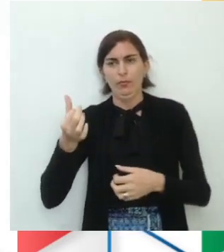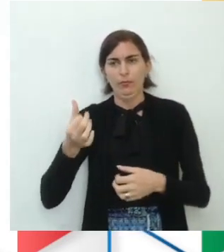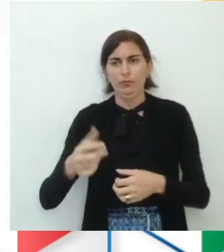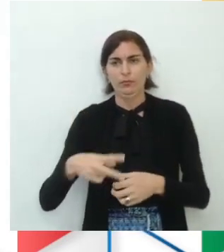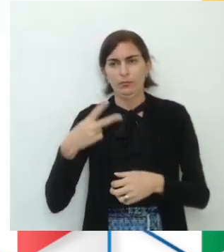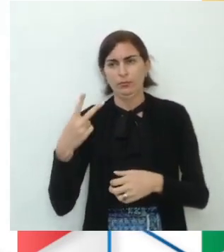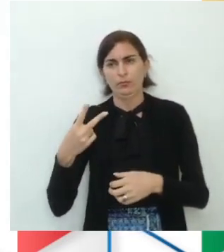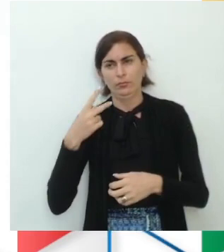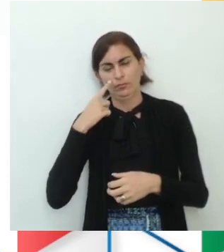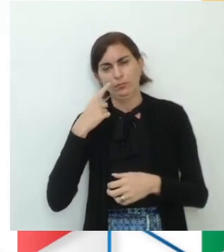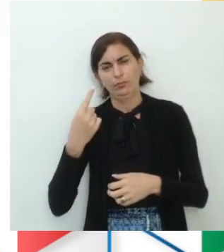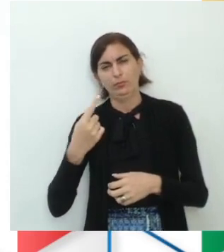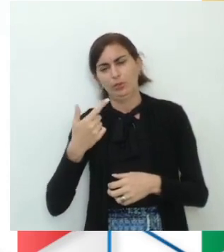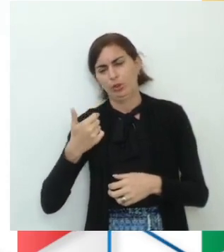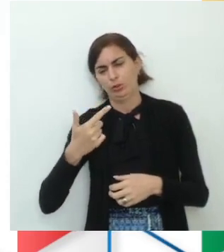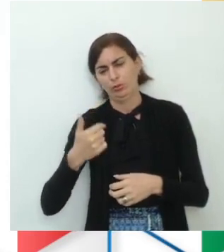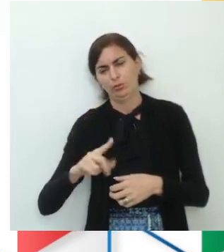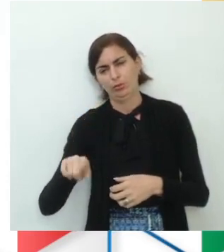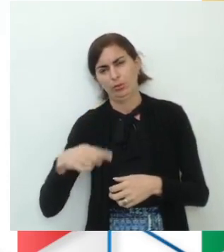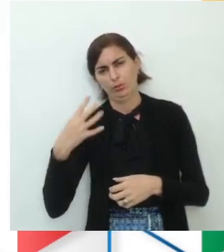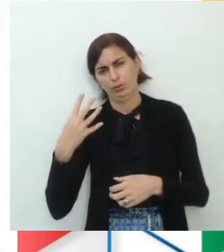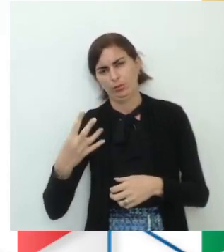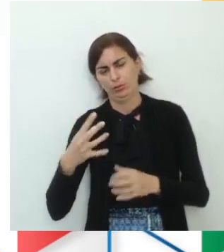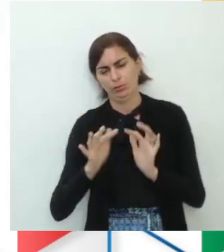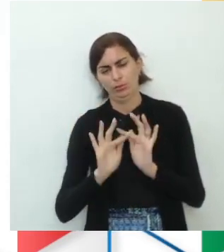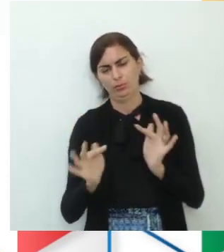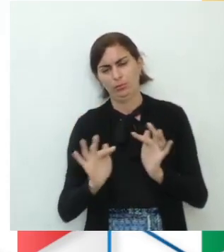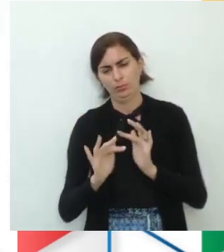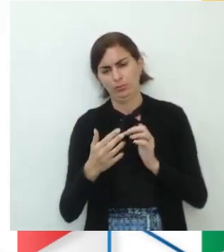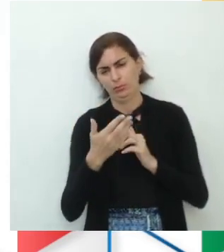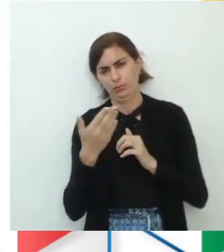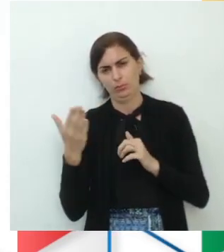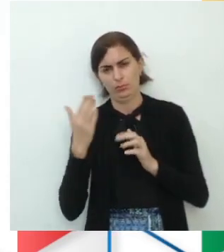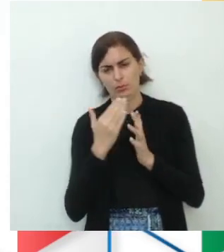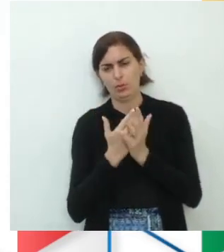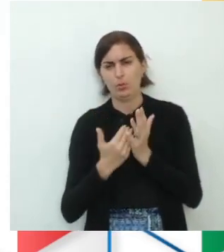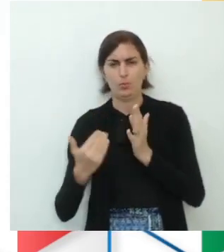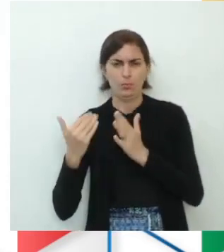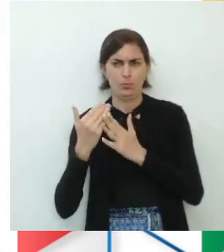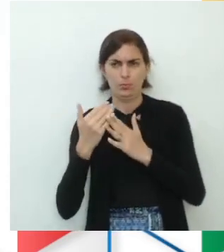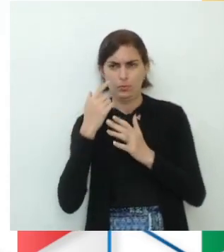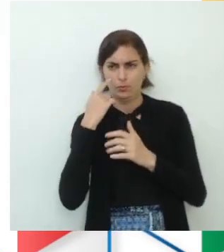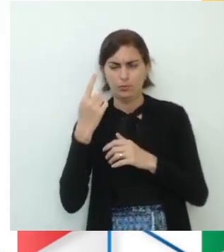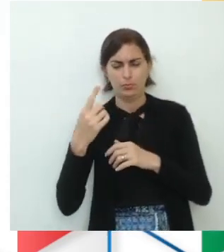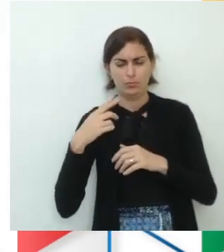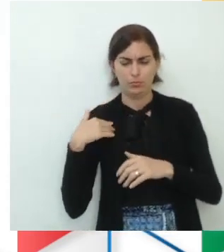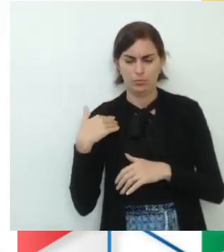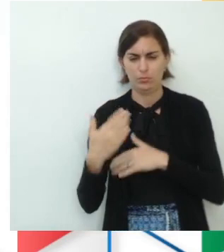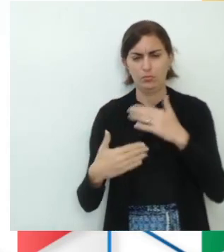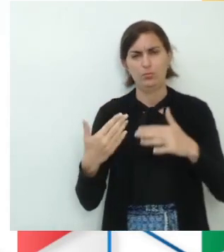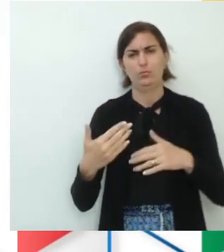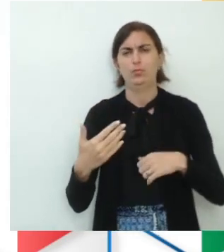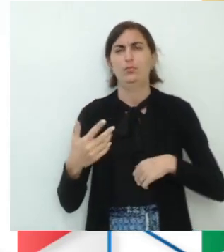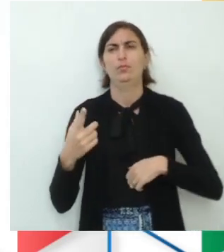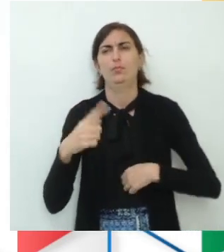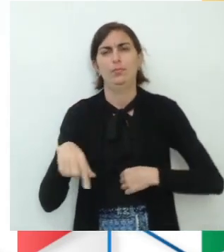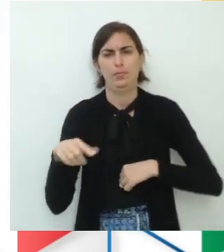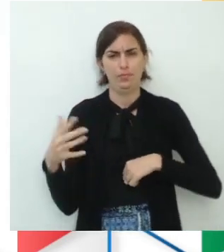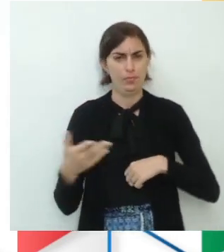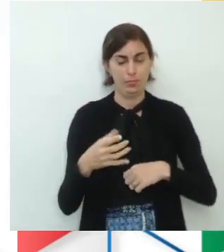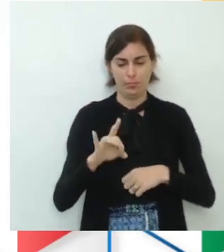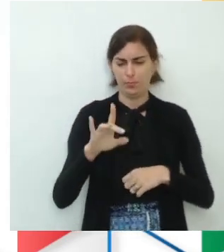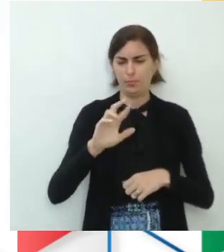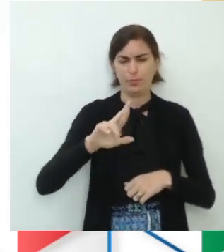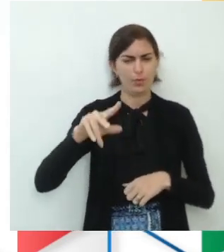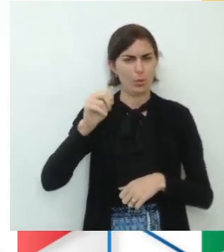2 passou a 12 e 4, ele simplesmente aumentou proporcionalmente, né, Agora, não a